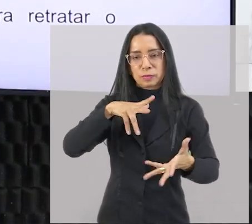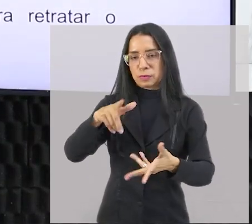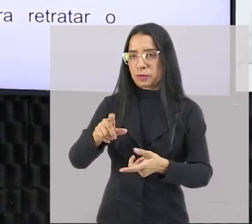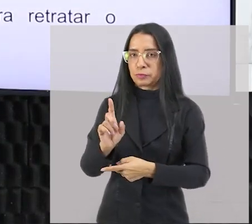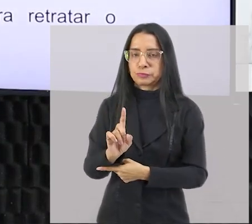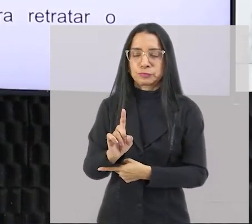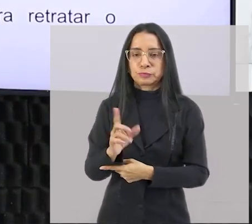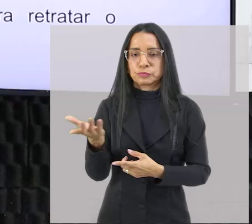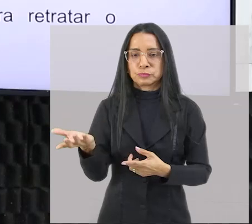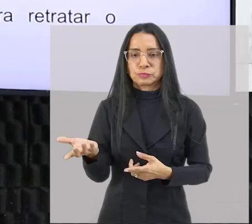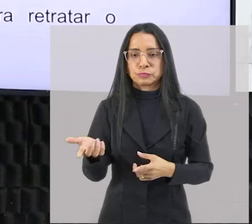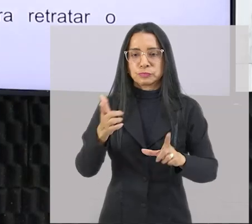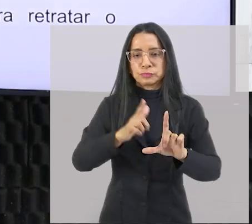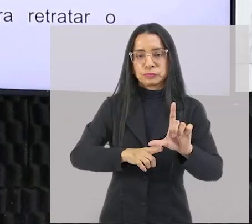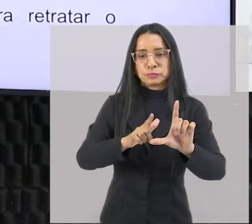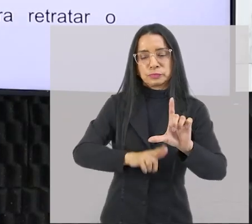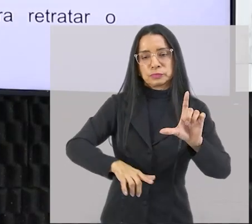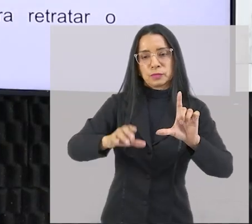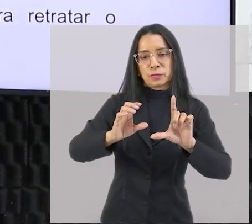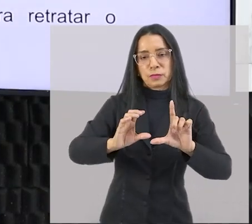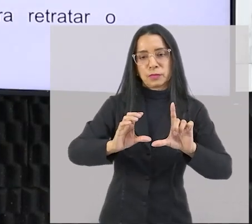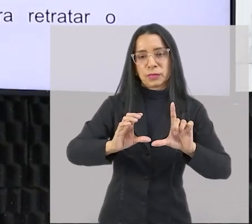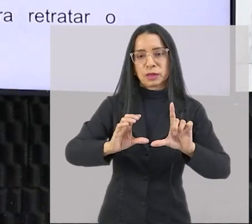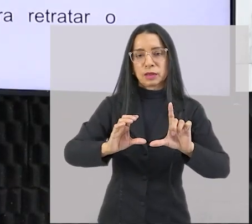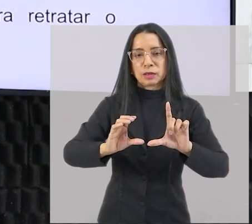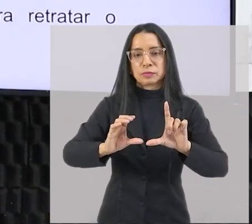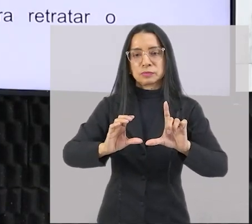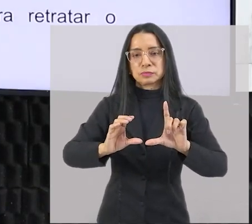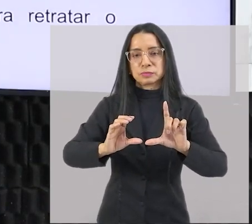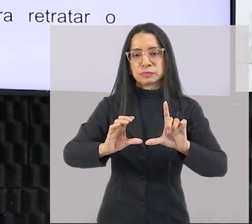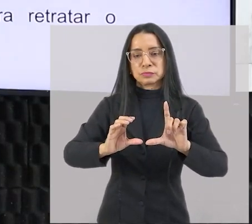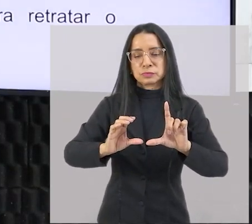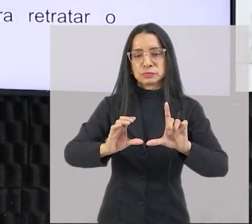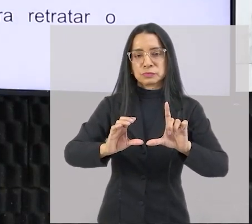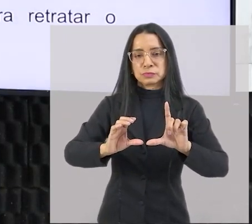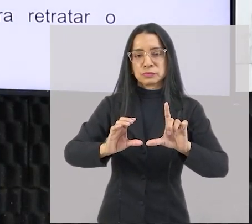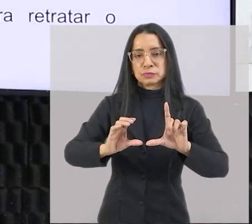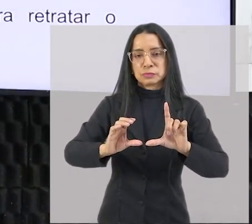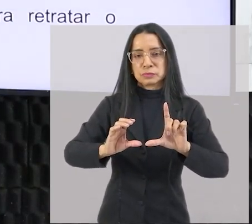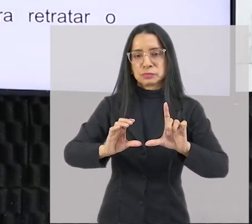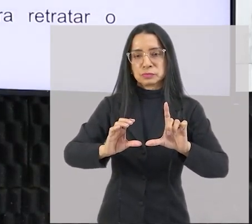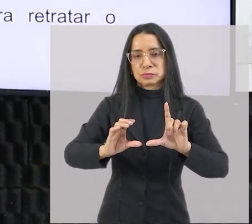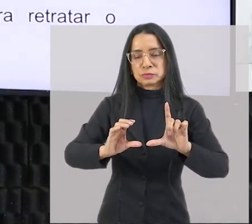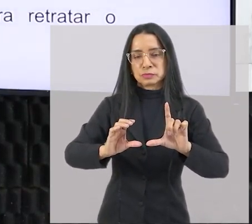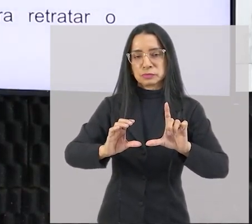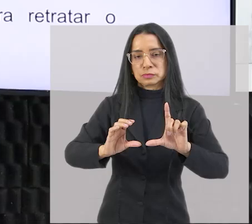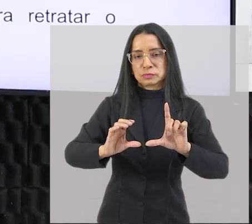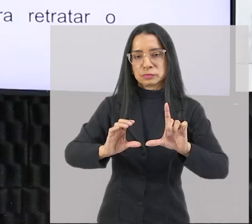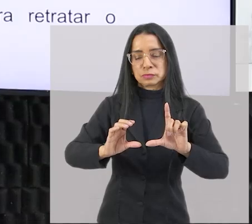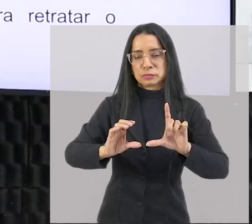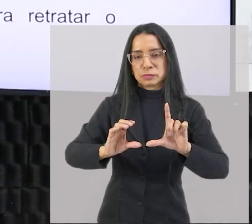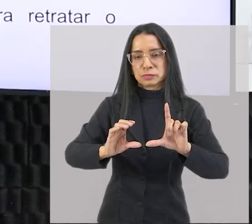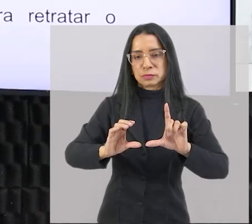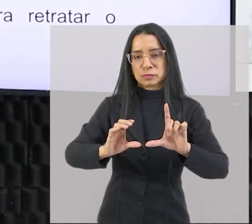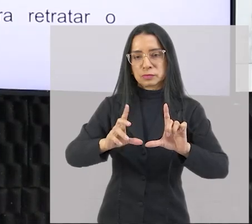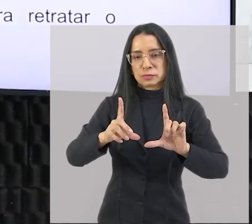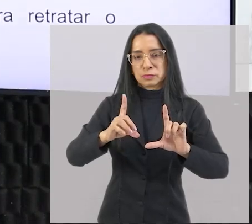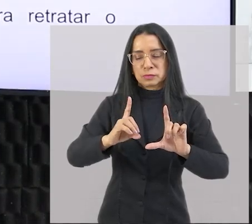Mundial. Organiza as formas geométricas para inovar as artes visuais. Formas geométricas está mais para cubismo, né? Então aqui a gente já